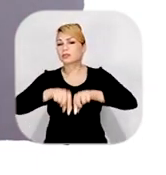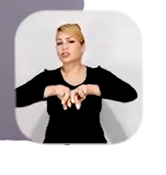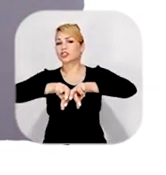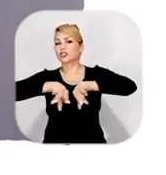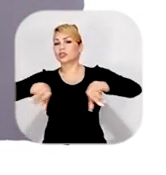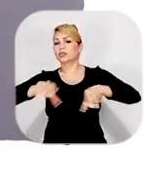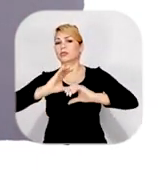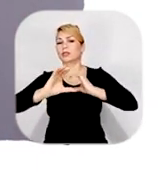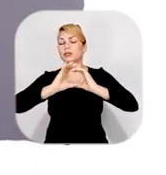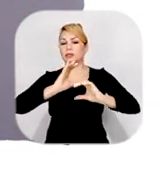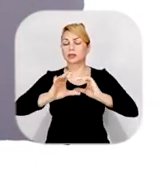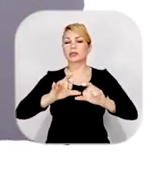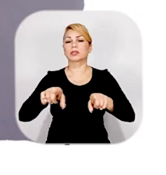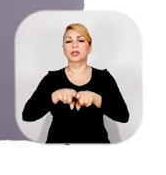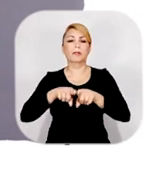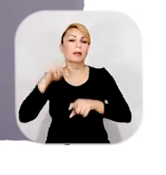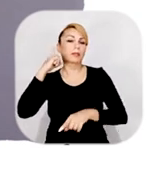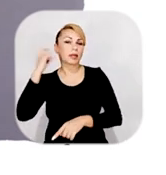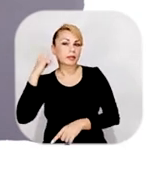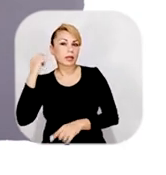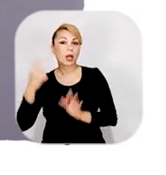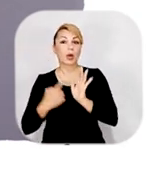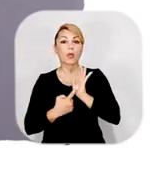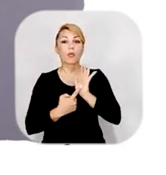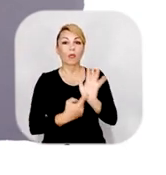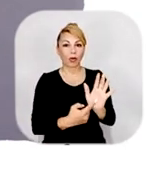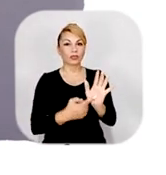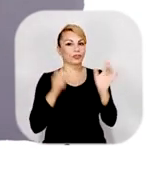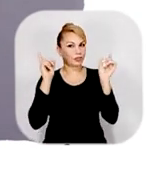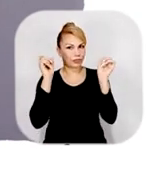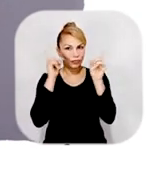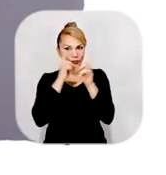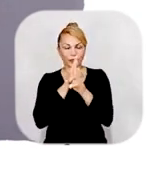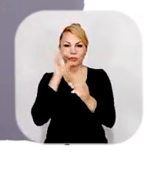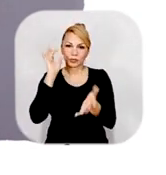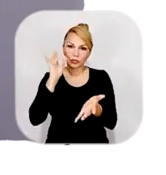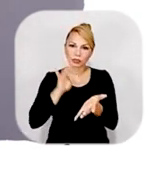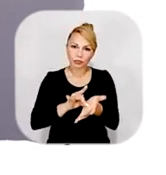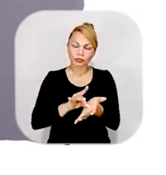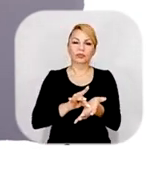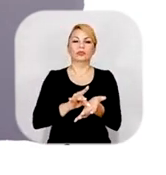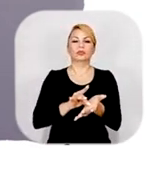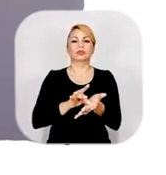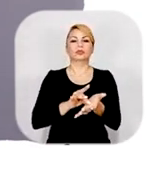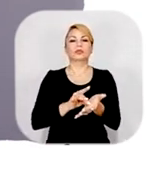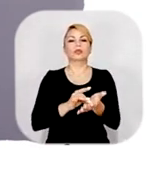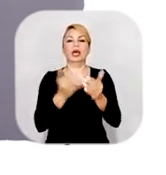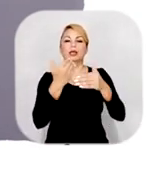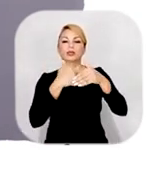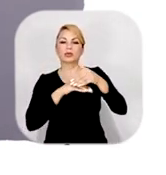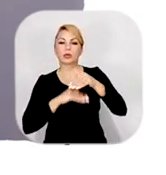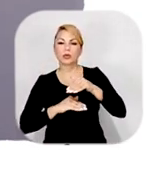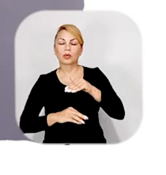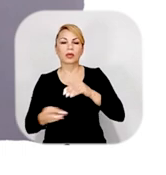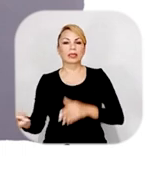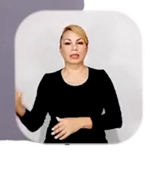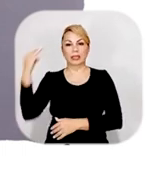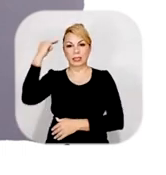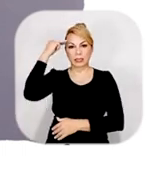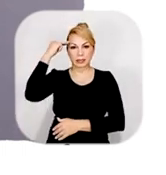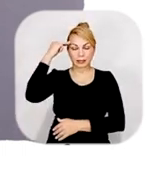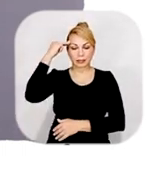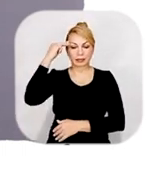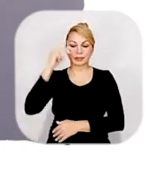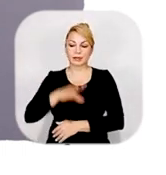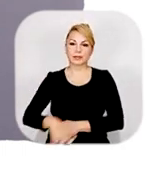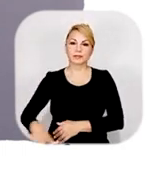e tal. Isso mostra, na verdade, a dificuldade do arquivo e da memória